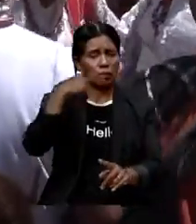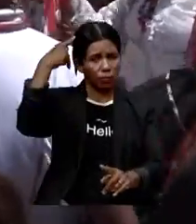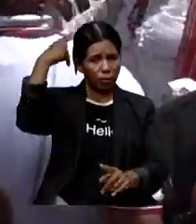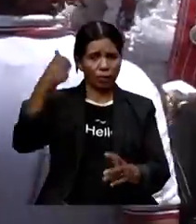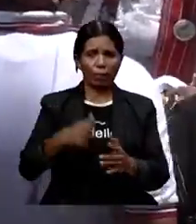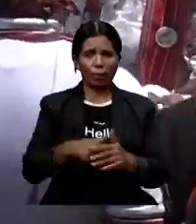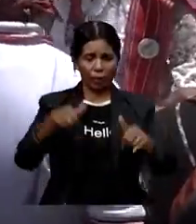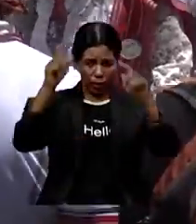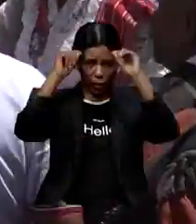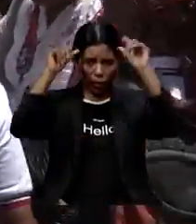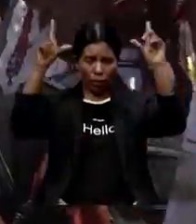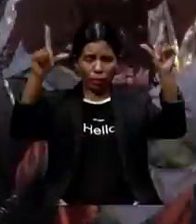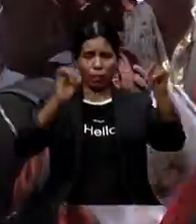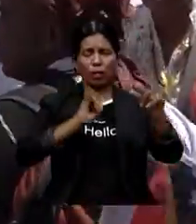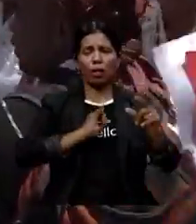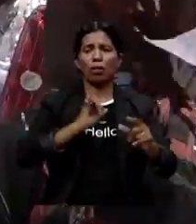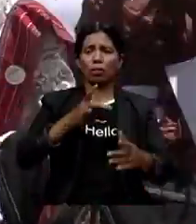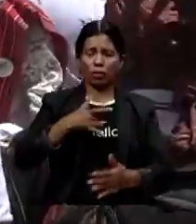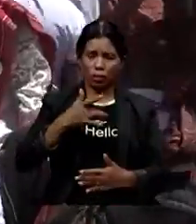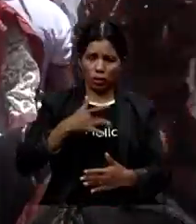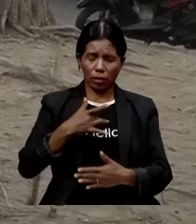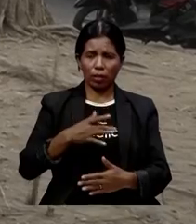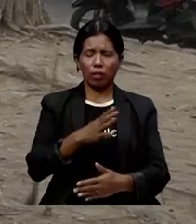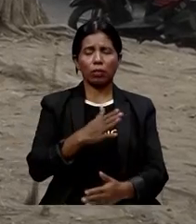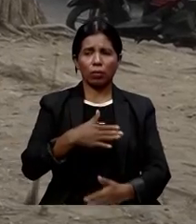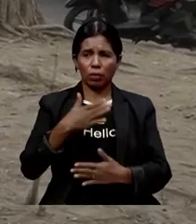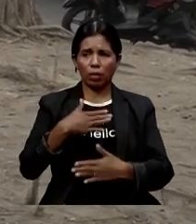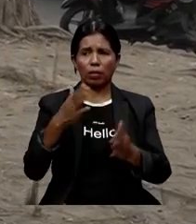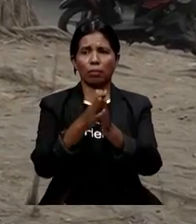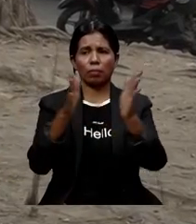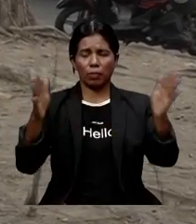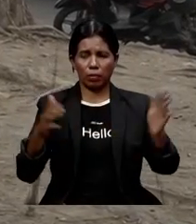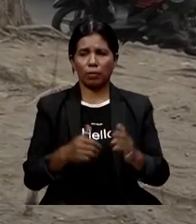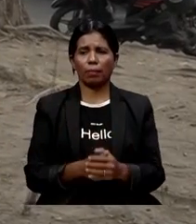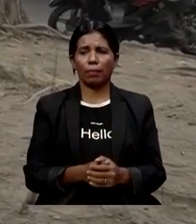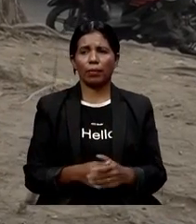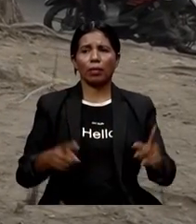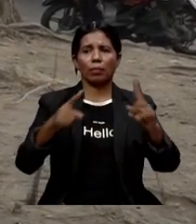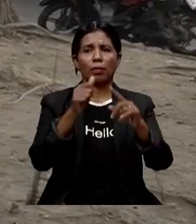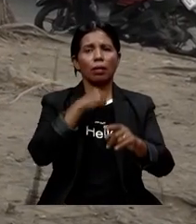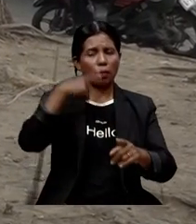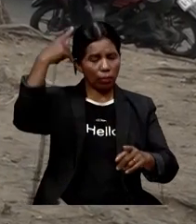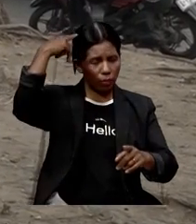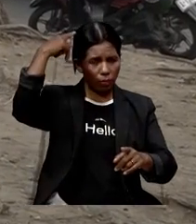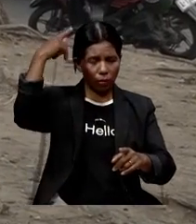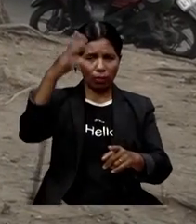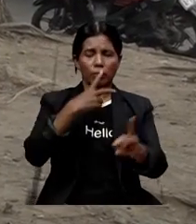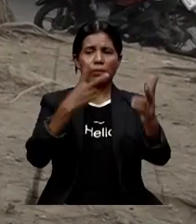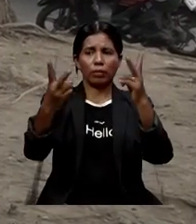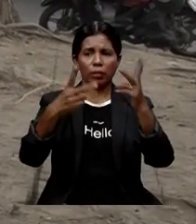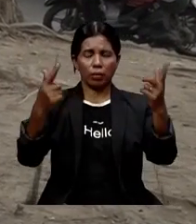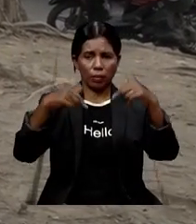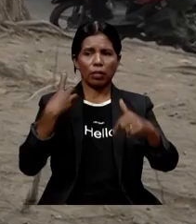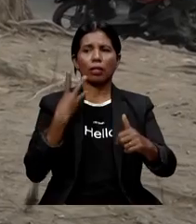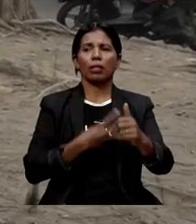Iha Timor, hausente Uluklanain hausente ak solok ba sua santidade Papa Francisco nian visita wa